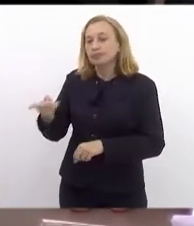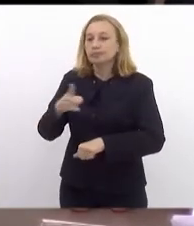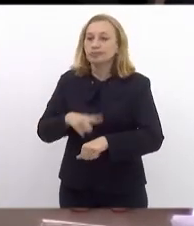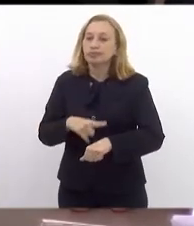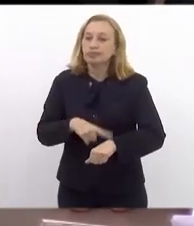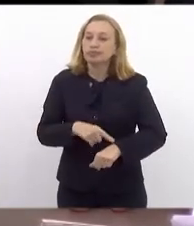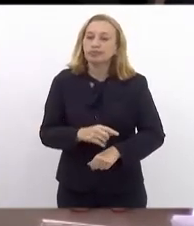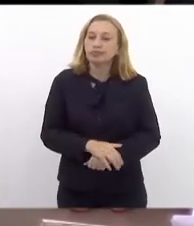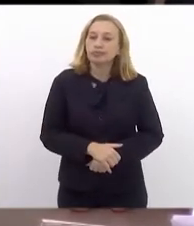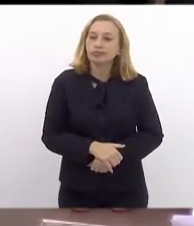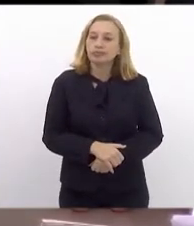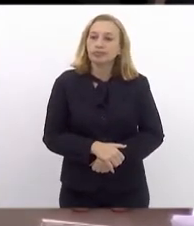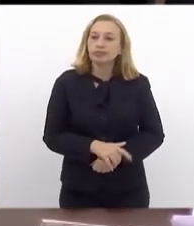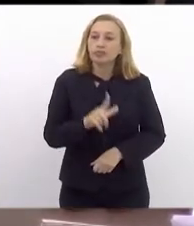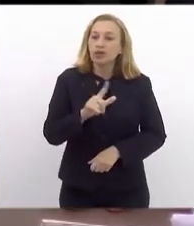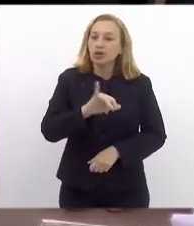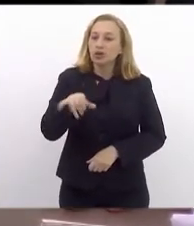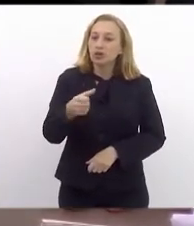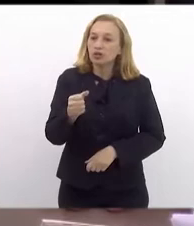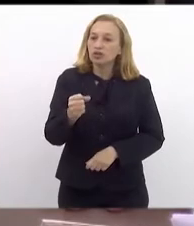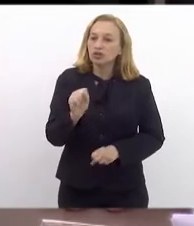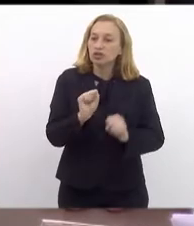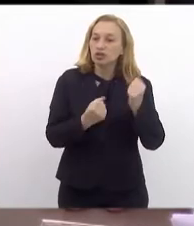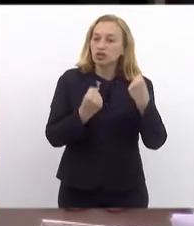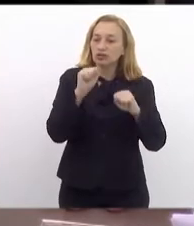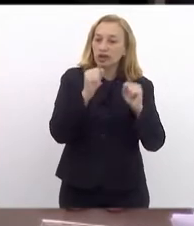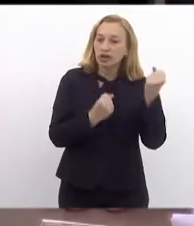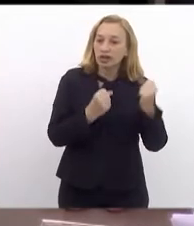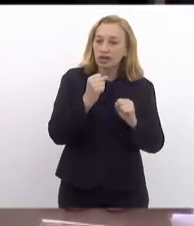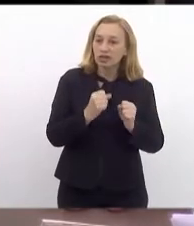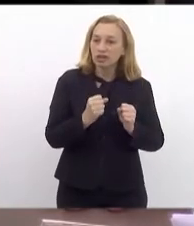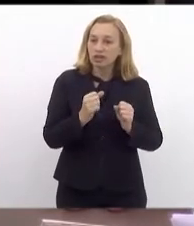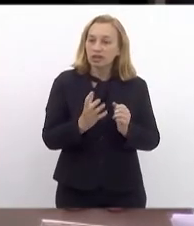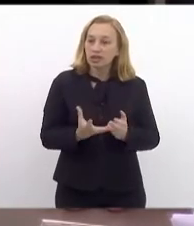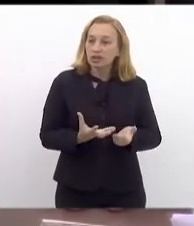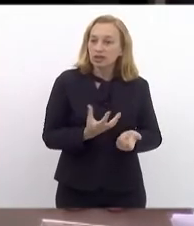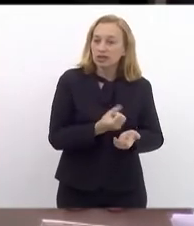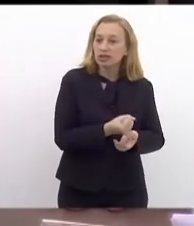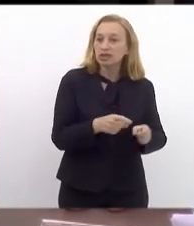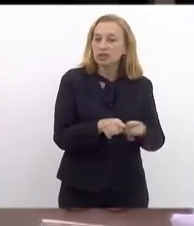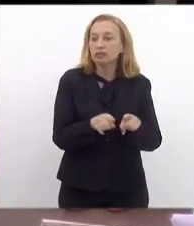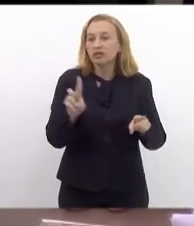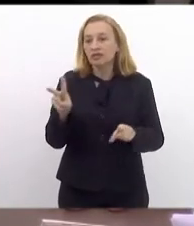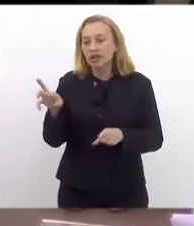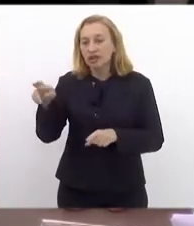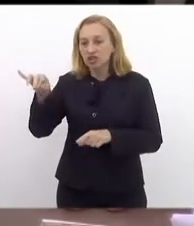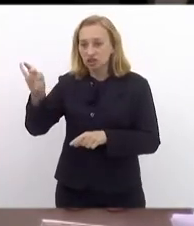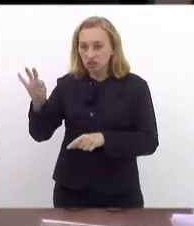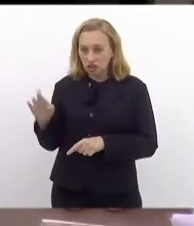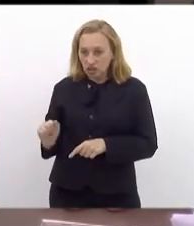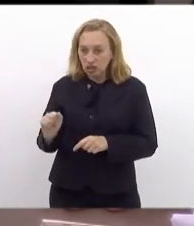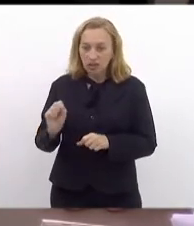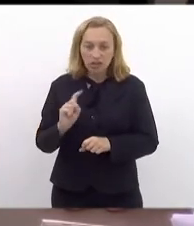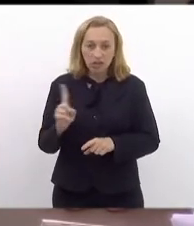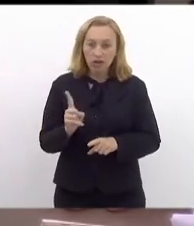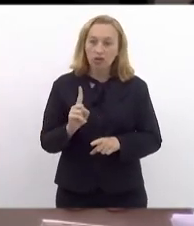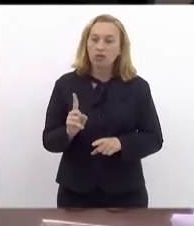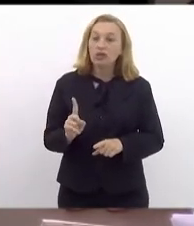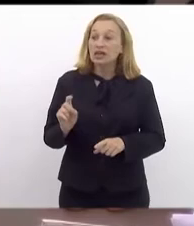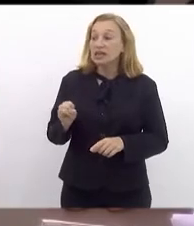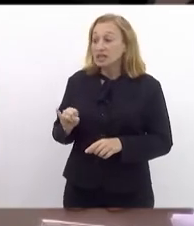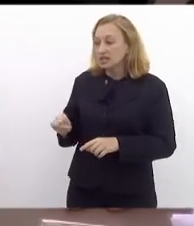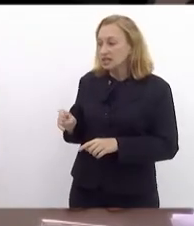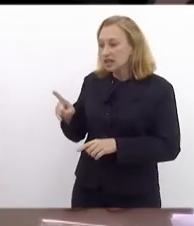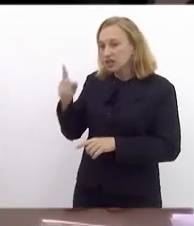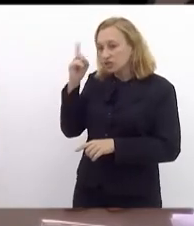lado teria né a loja de fábrica se beneficiando e o Varejista que tá no Simples Nacional não se já deve tá difícil